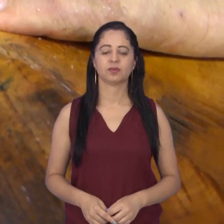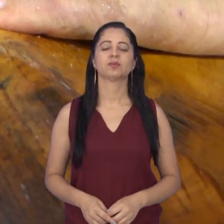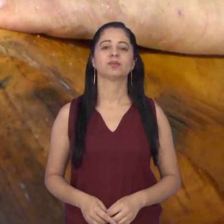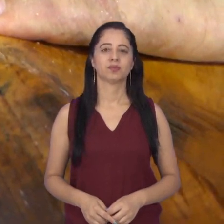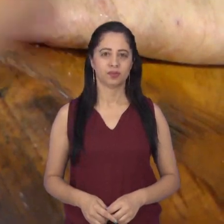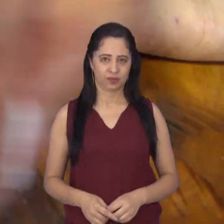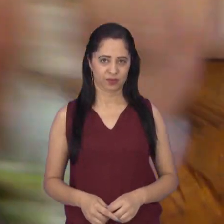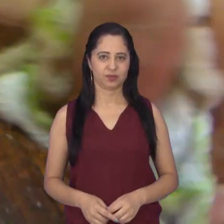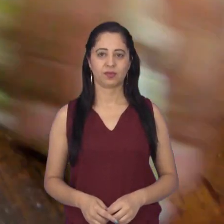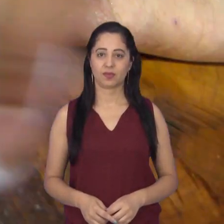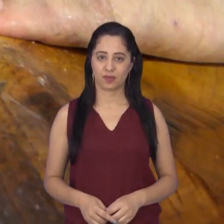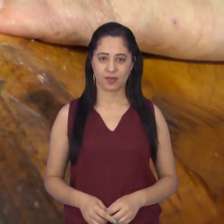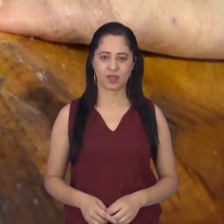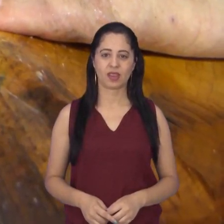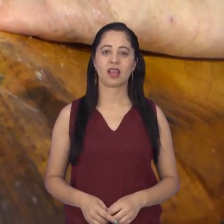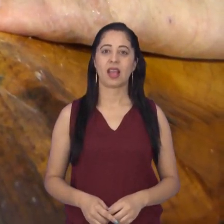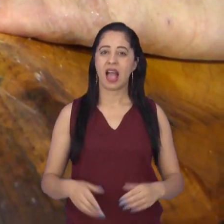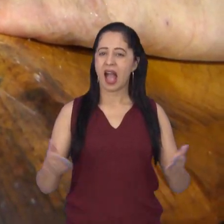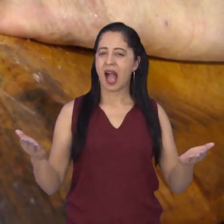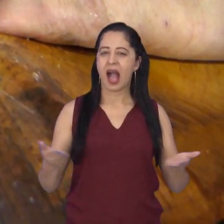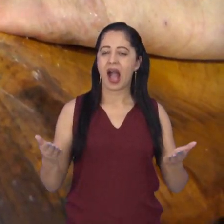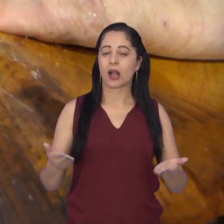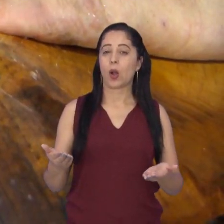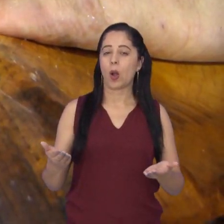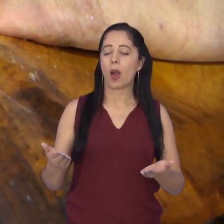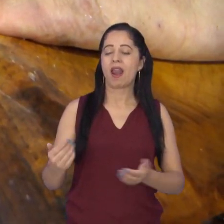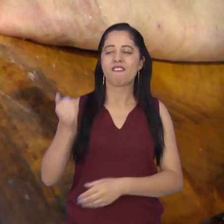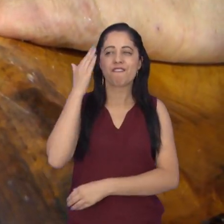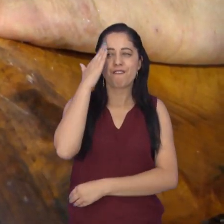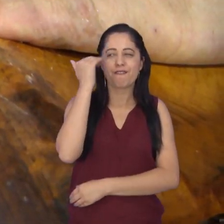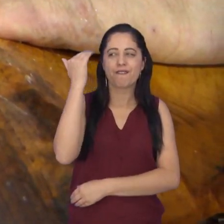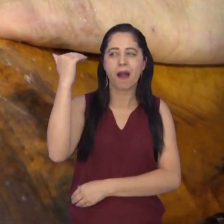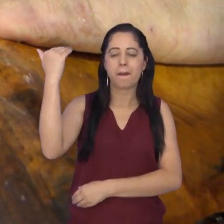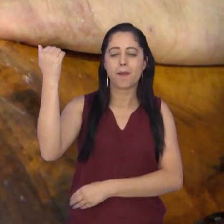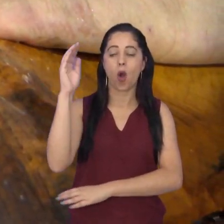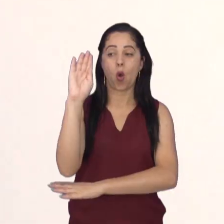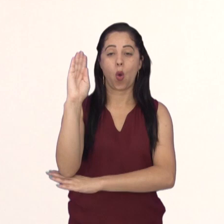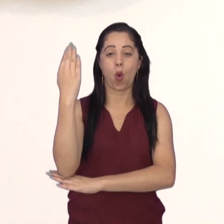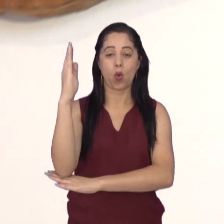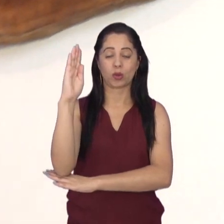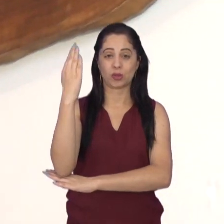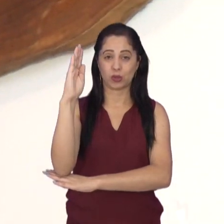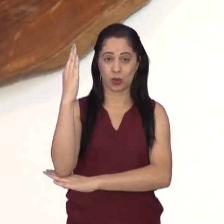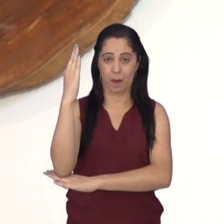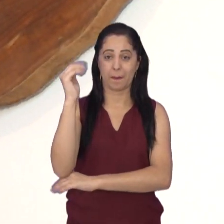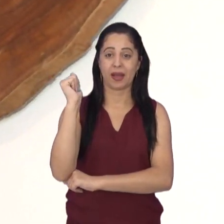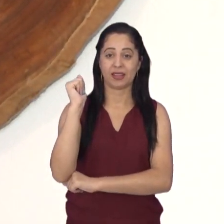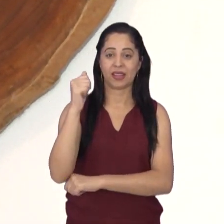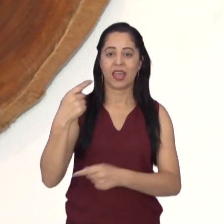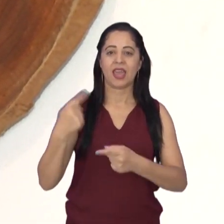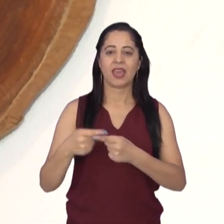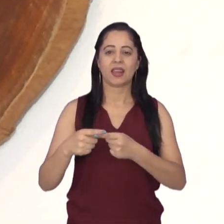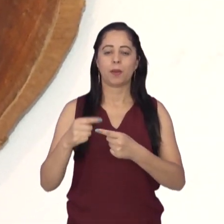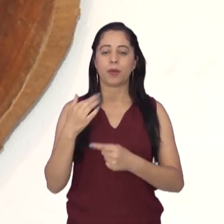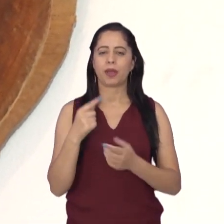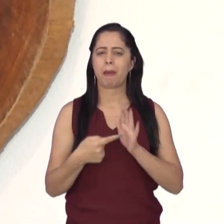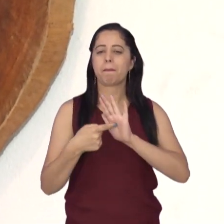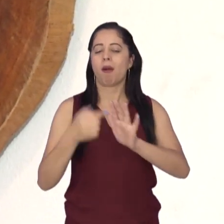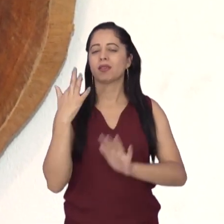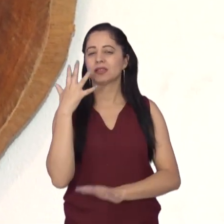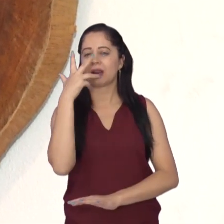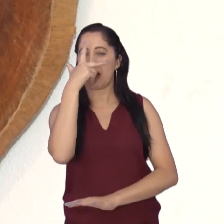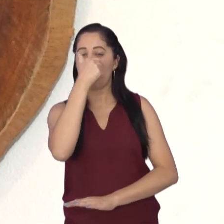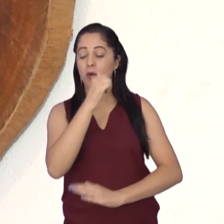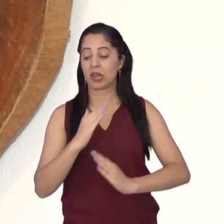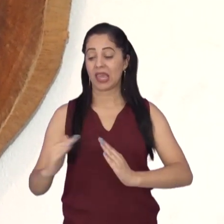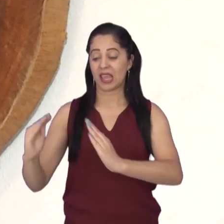Hoje em dia, as peças feitas de madeira reaproveitada ganharam o mercado, dando um toque de exclusividade na